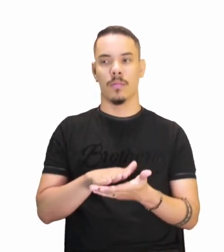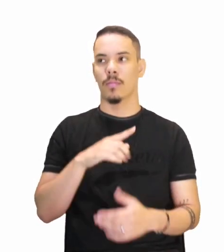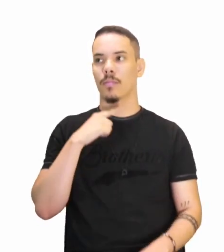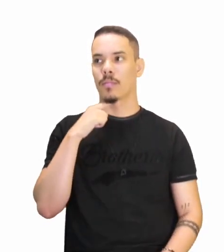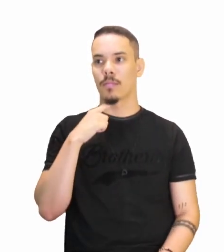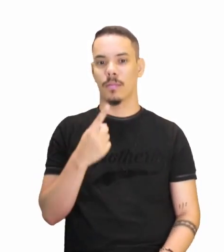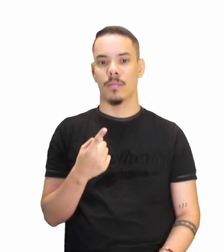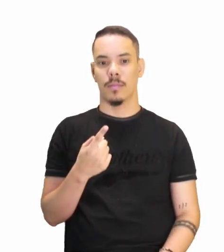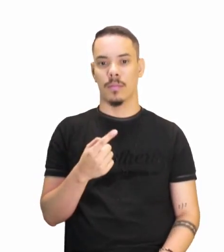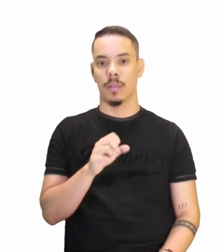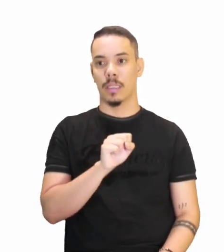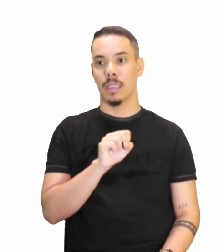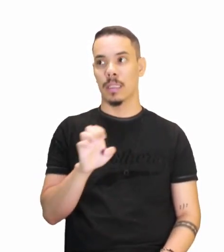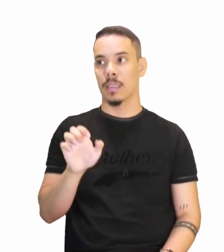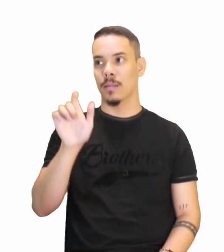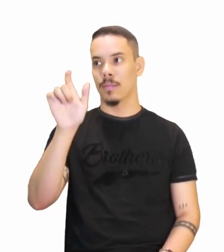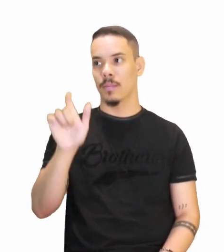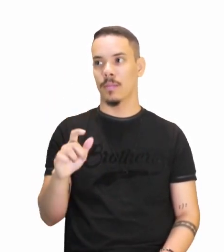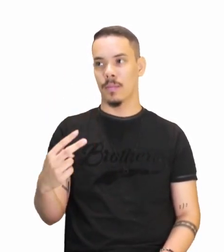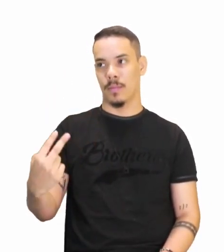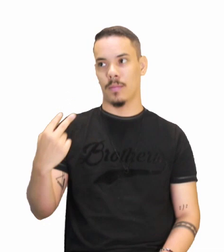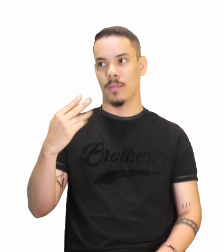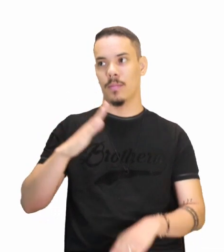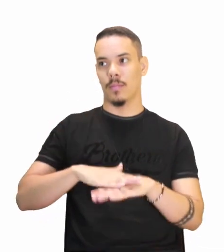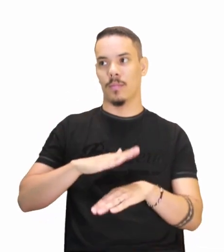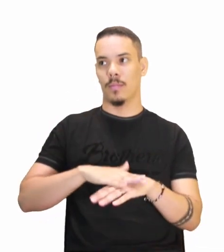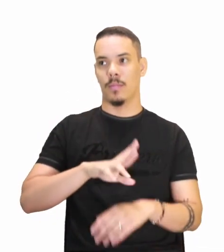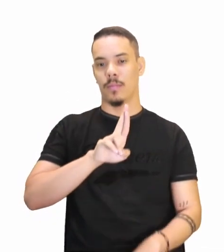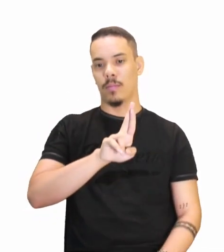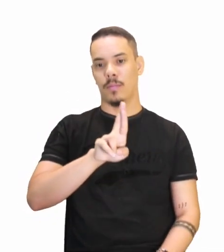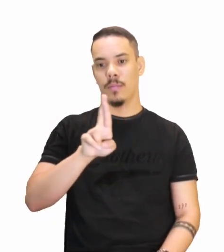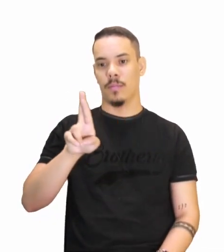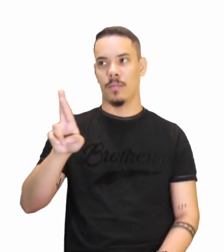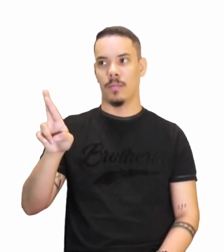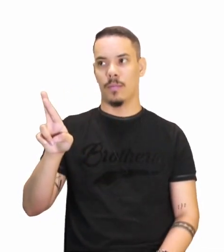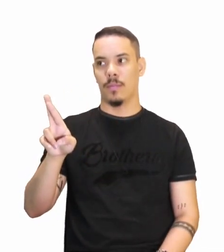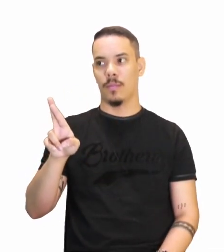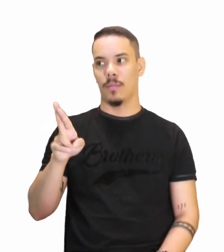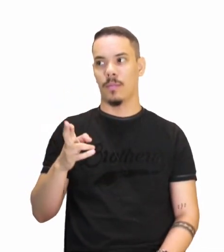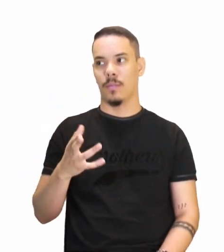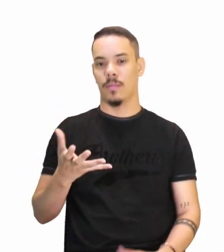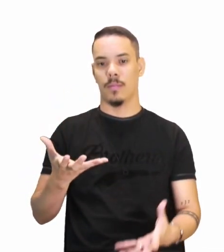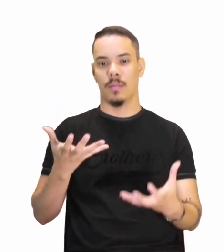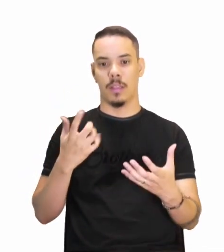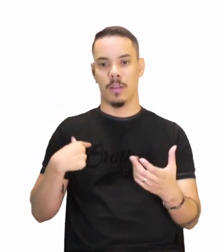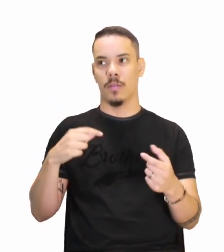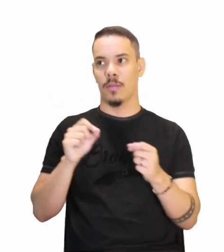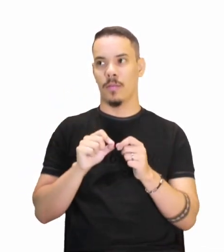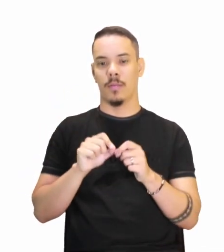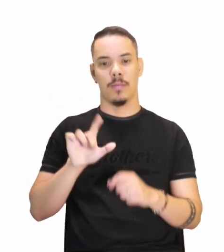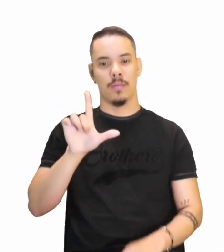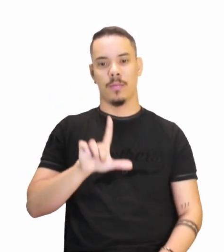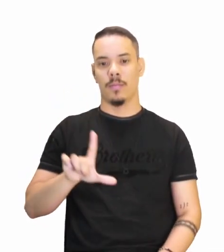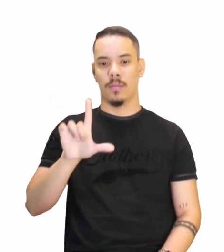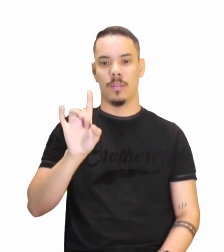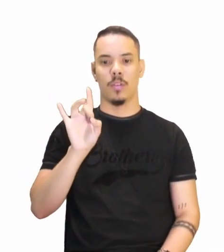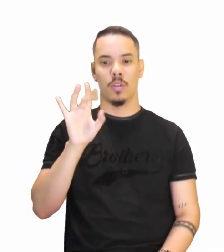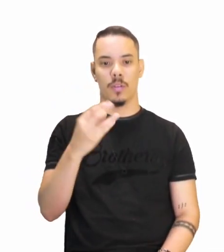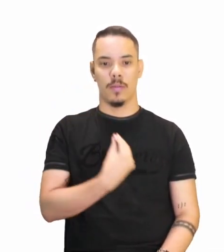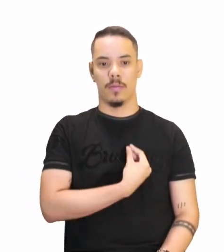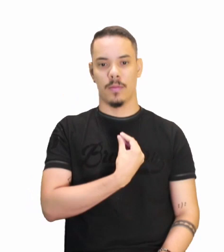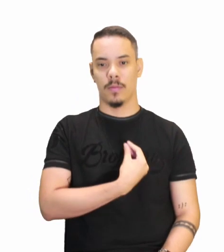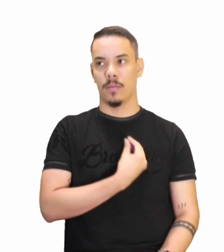ninguém se alguém me ler será por conta própria e alto risco eu não faço literatura Eu apenas